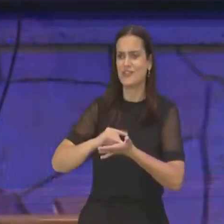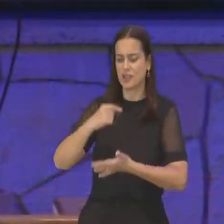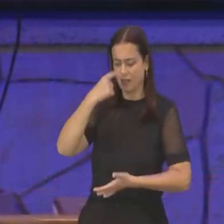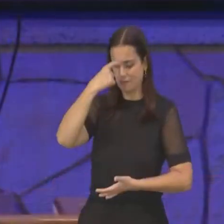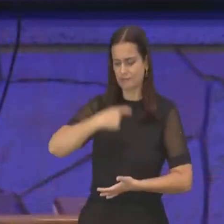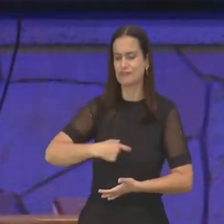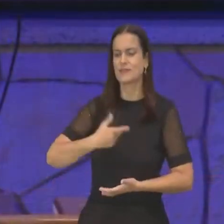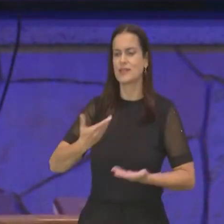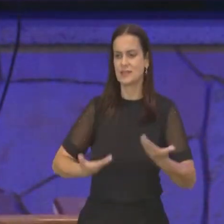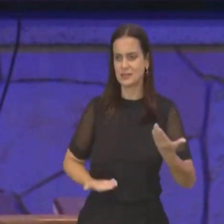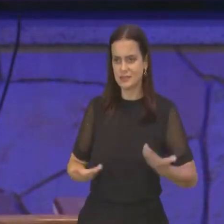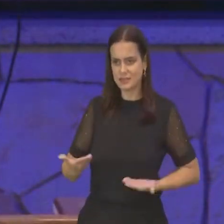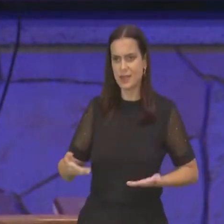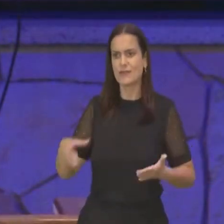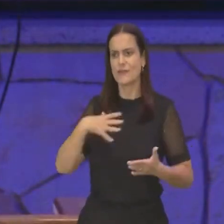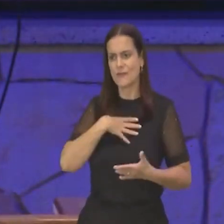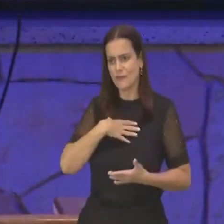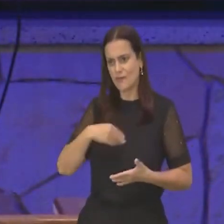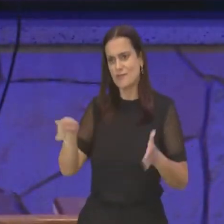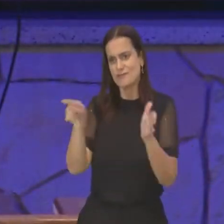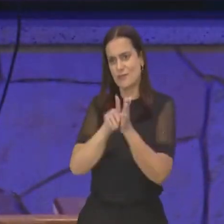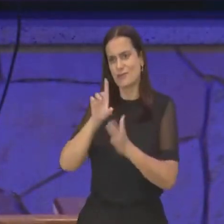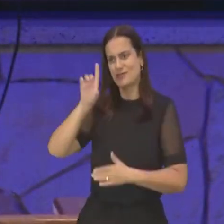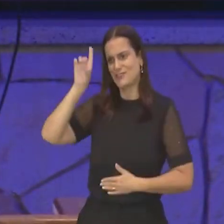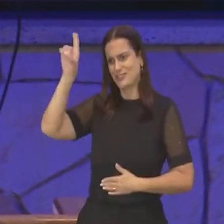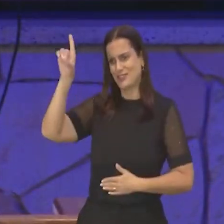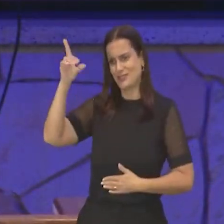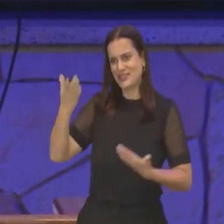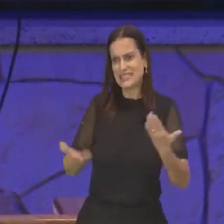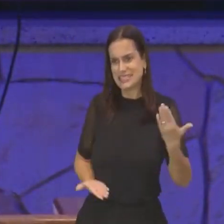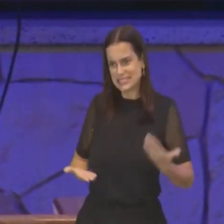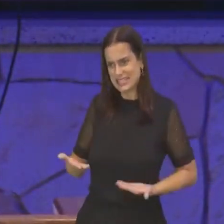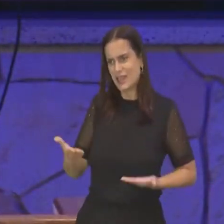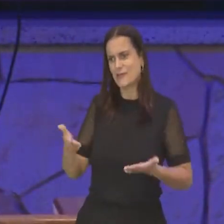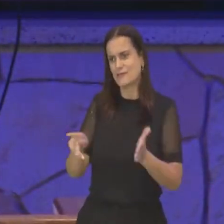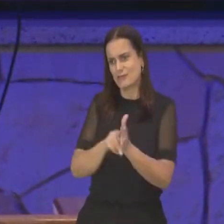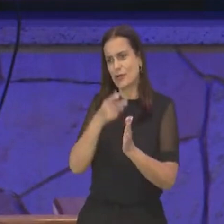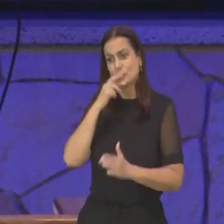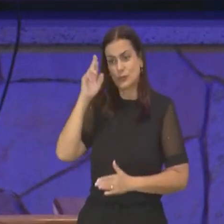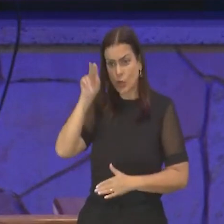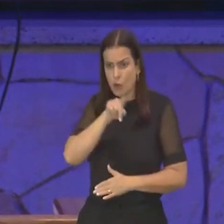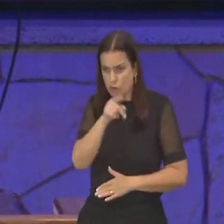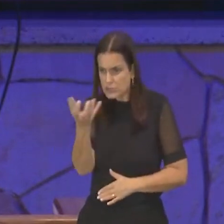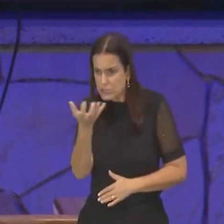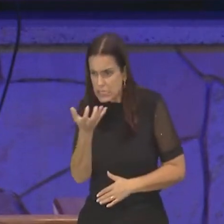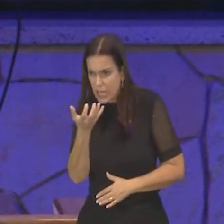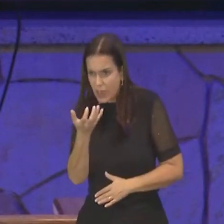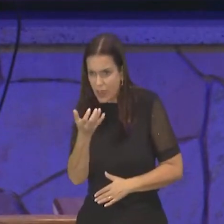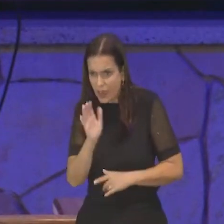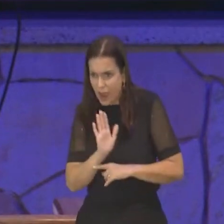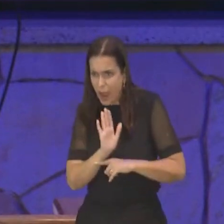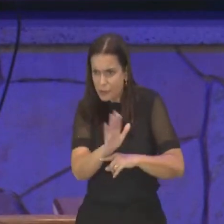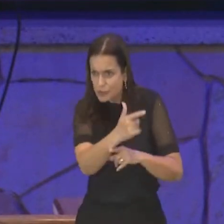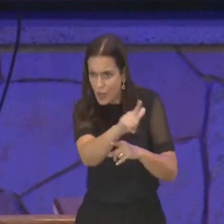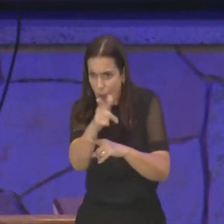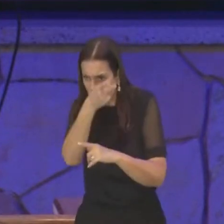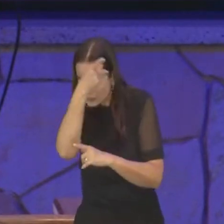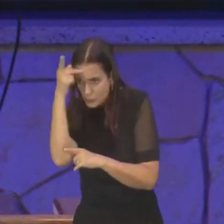nós somos filhos de Deus, nós somos servos do Senhor. Você está disposto a repartir?